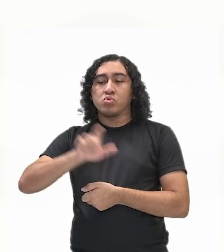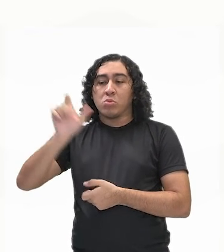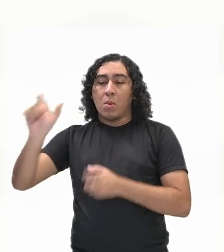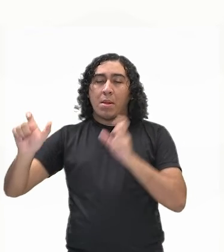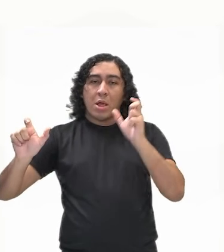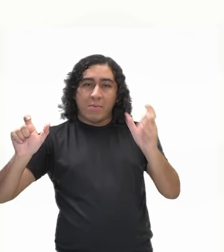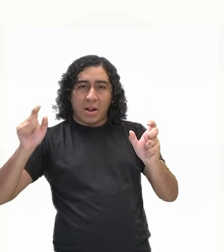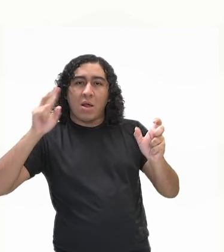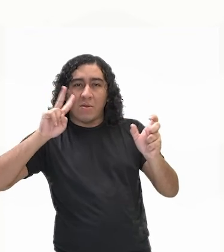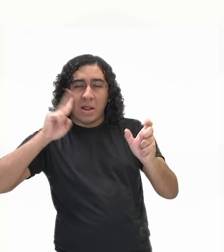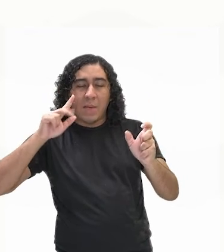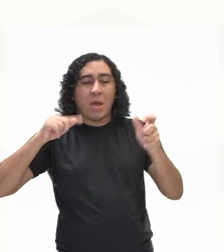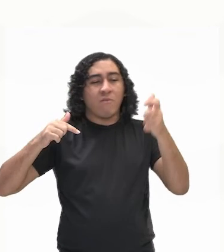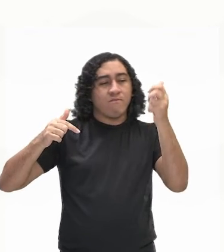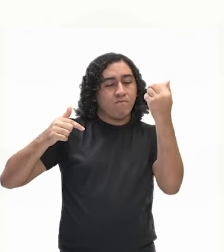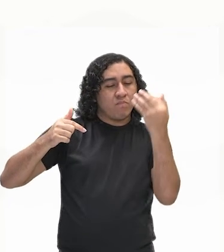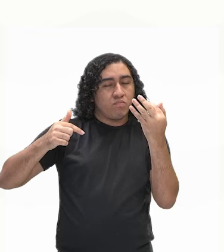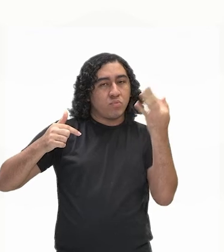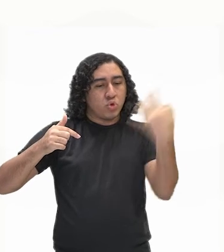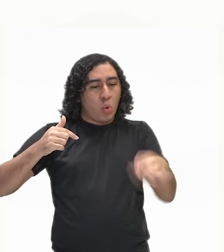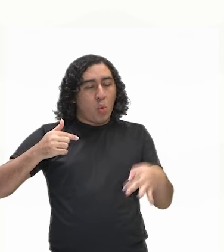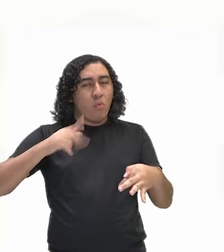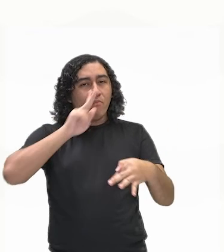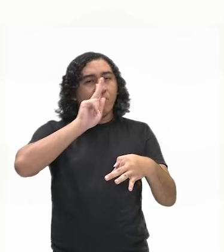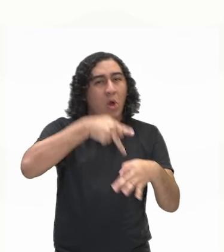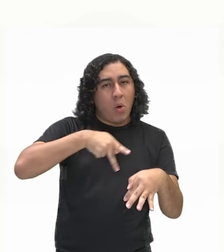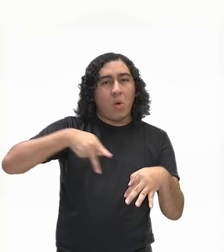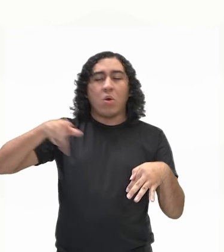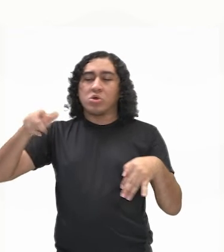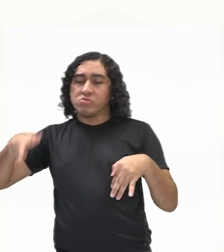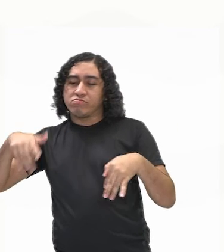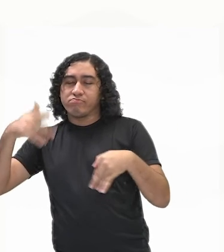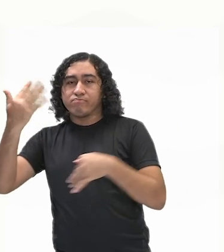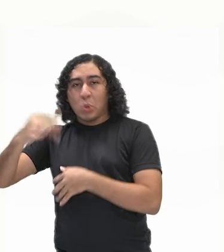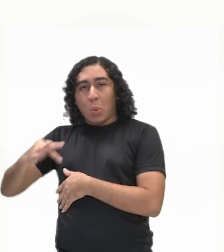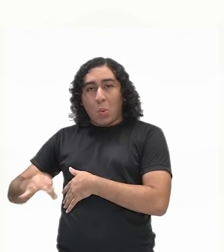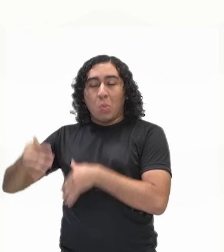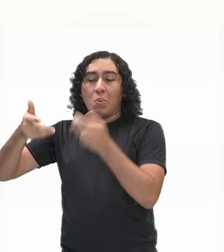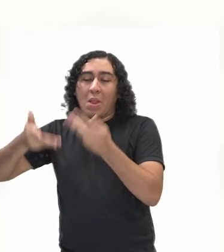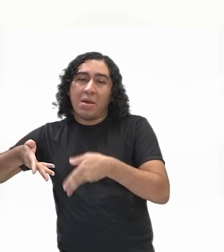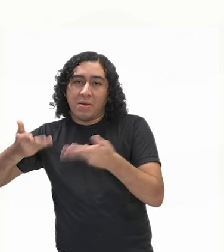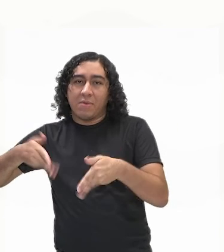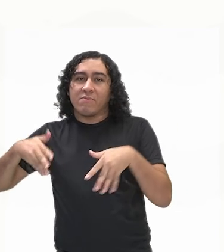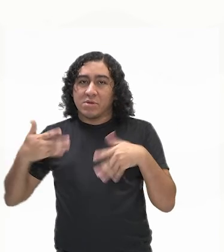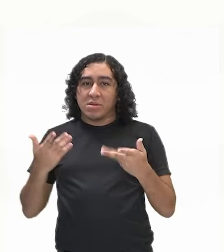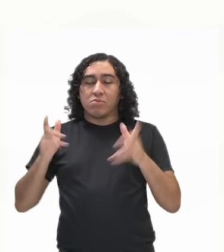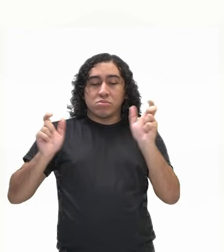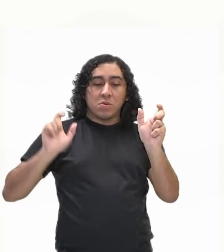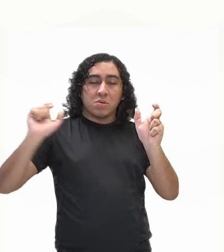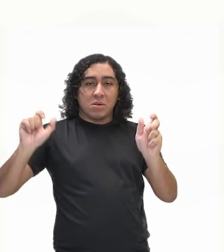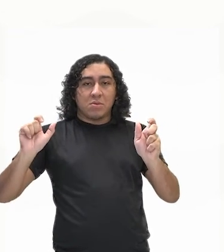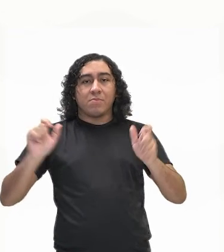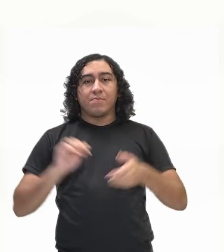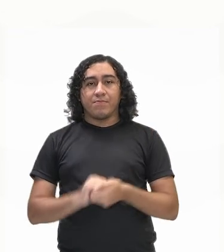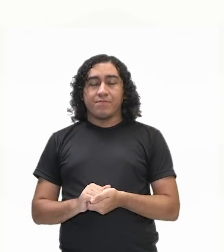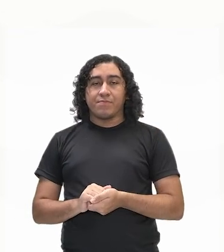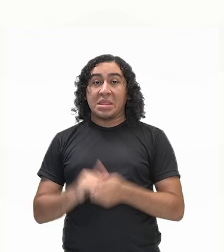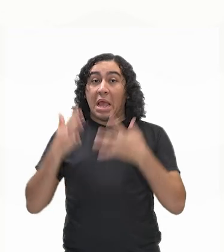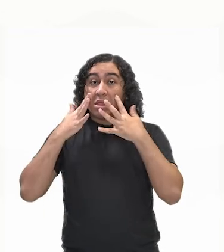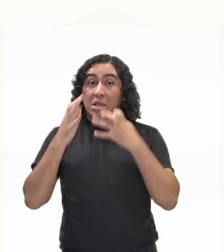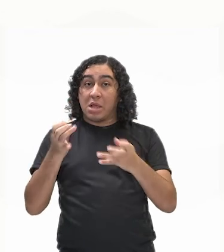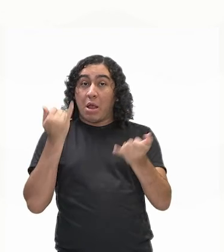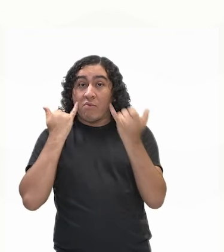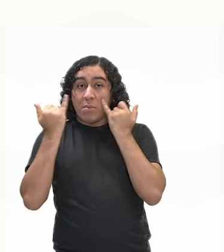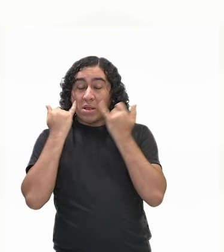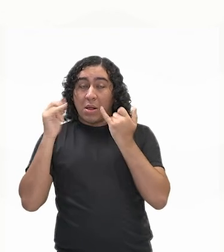pain para uma dor mais lacinante, né? Uma dor mais aguda, tá certo? Aqui eu chamo a atenção para uma